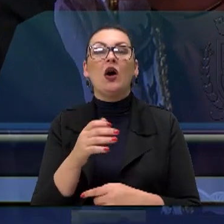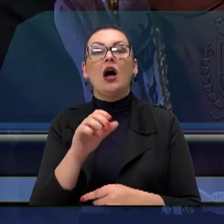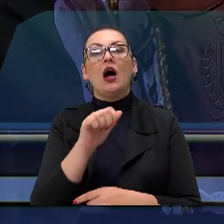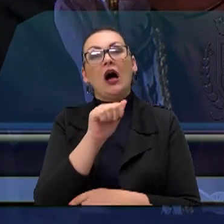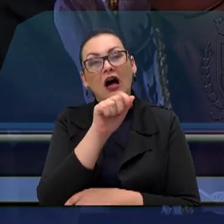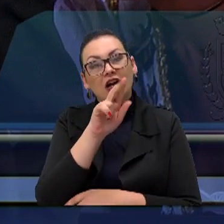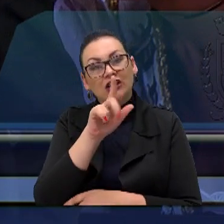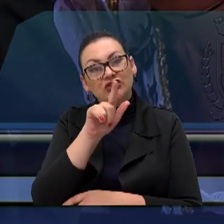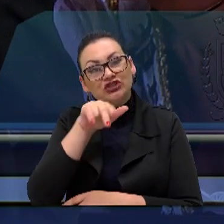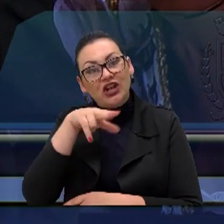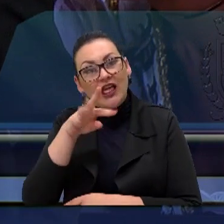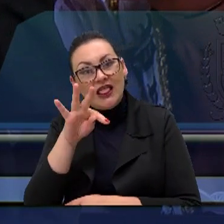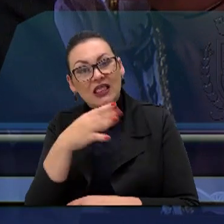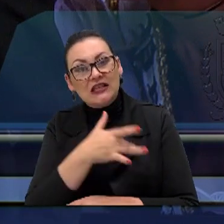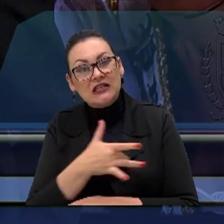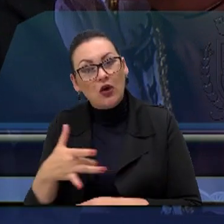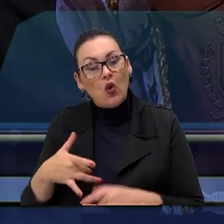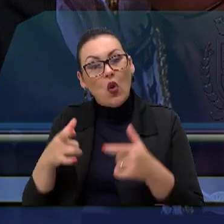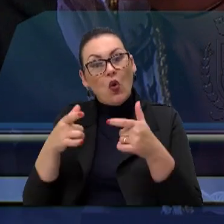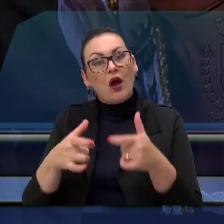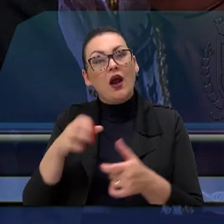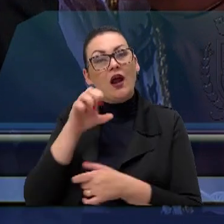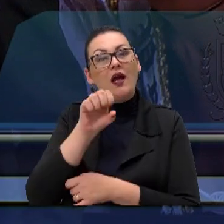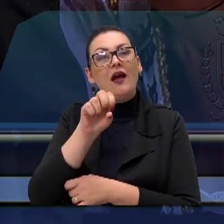no loteamento Eucalipto,